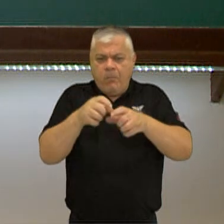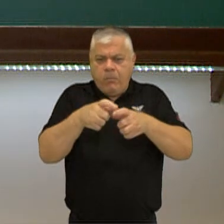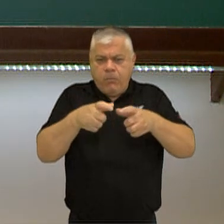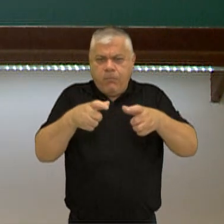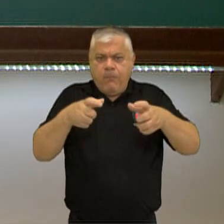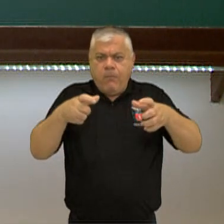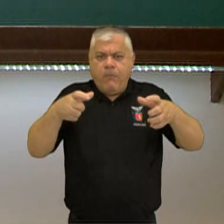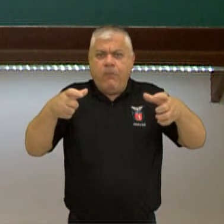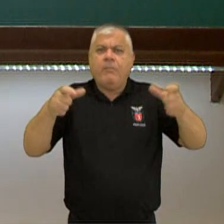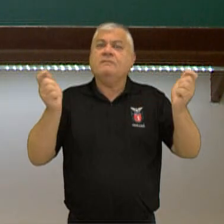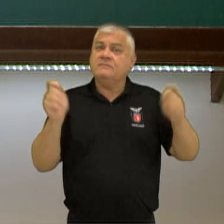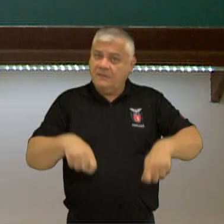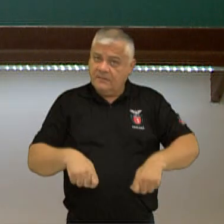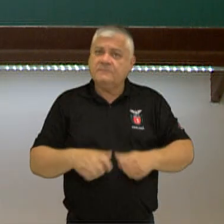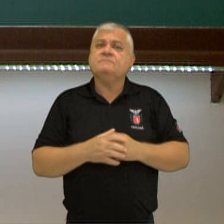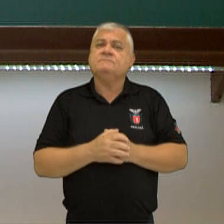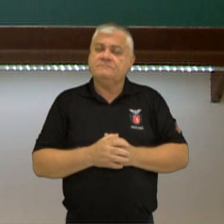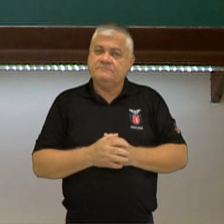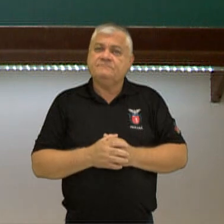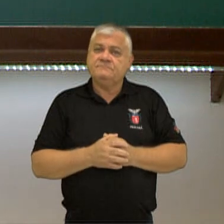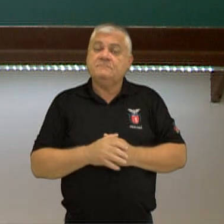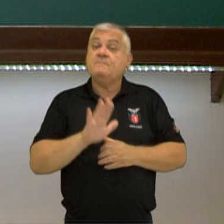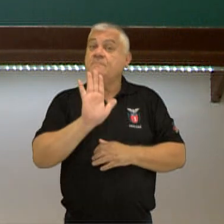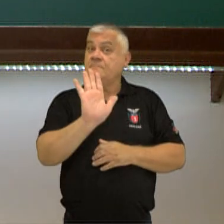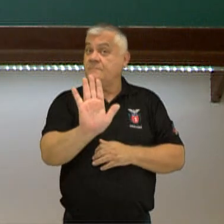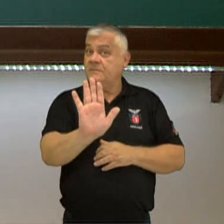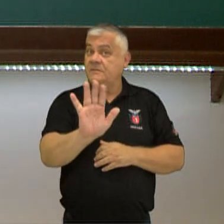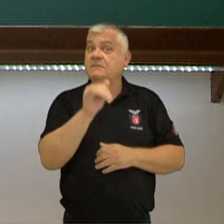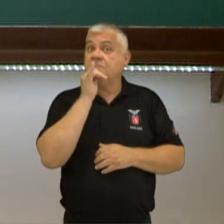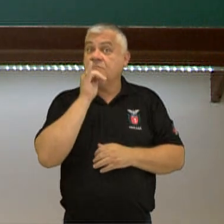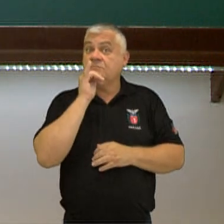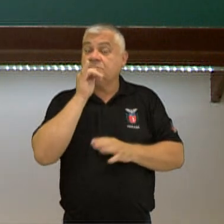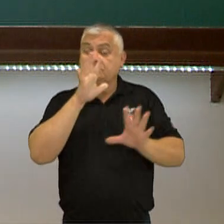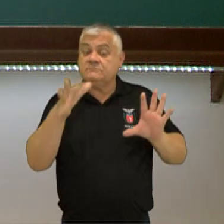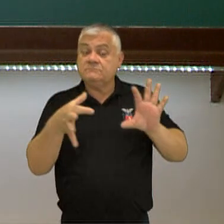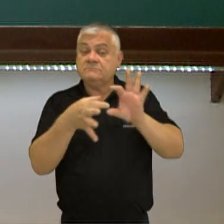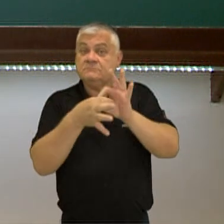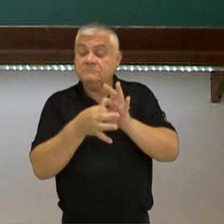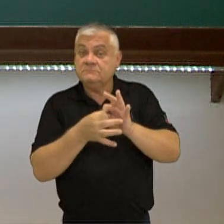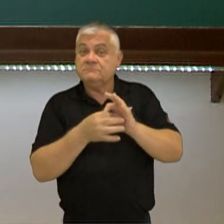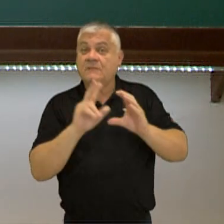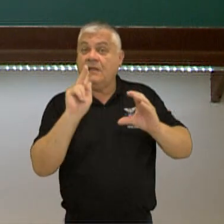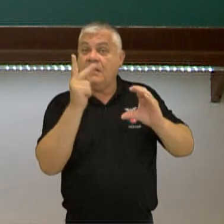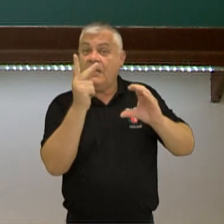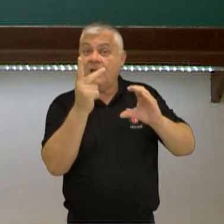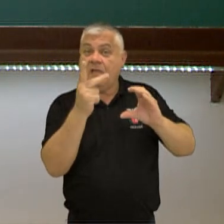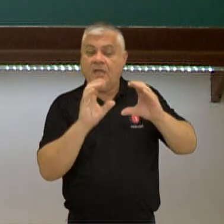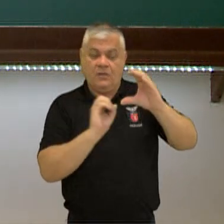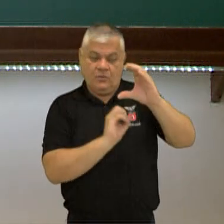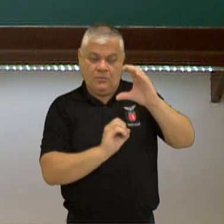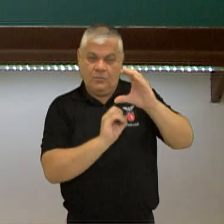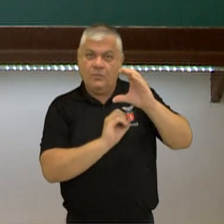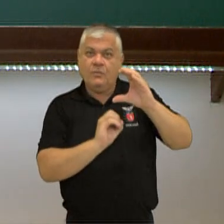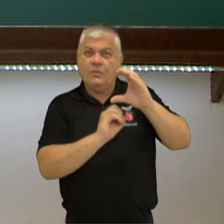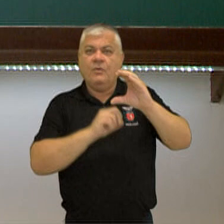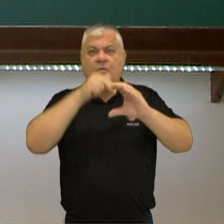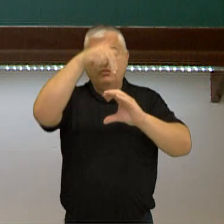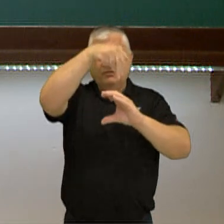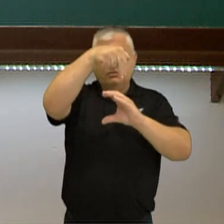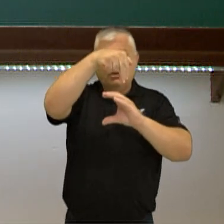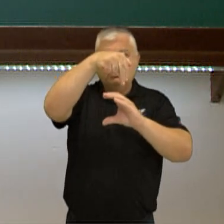mesmo infinitamente. Porém, ele pode unir-se a hidrogênio, oxigênio,